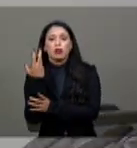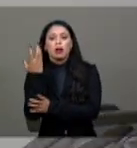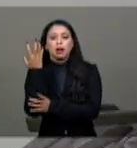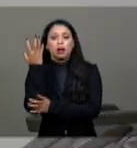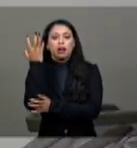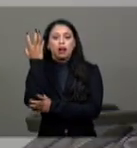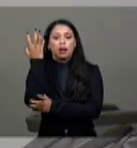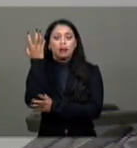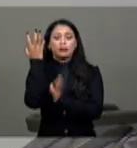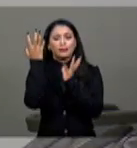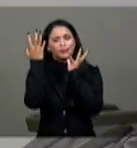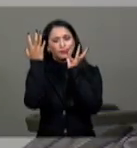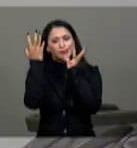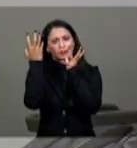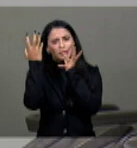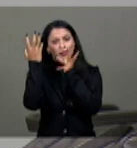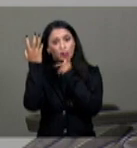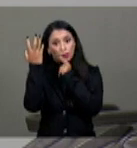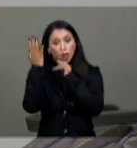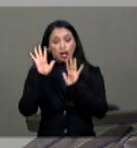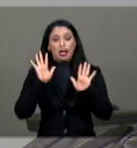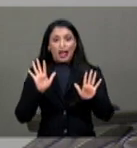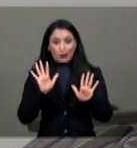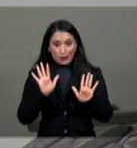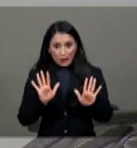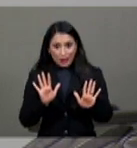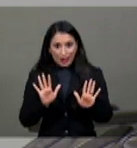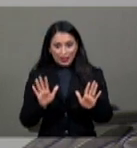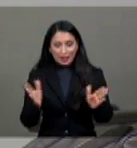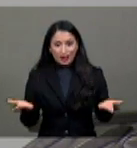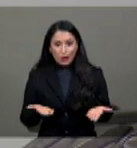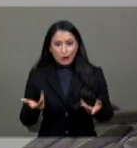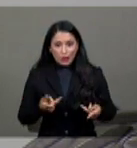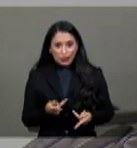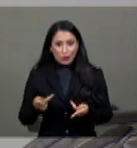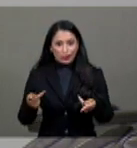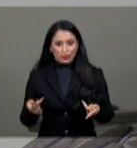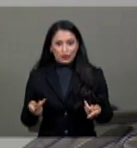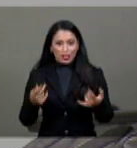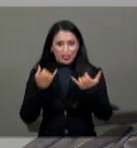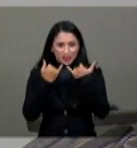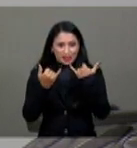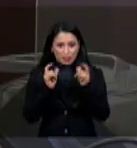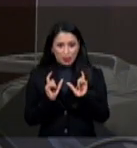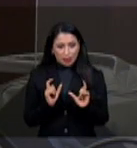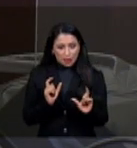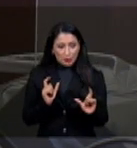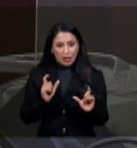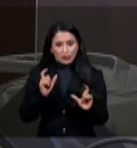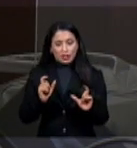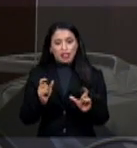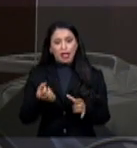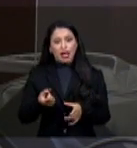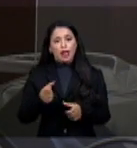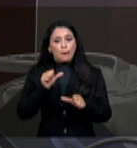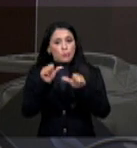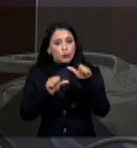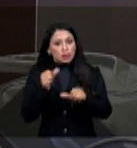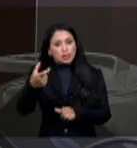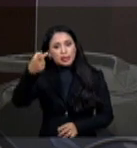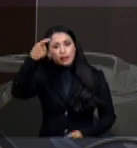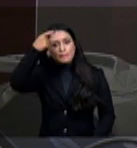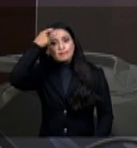de Libras. O reflorestamento, que é o convite que as mulheres indígenas fazem para a humanidade, é uma